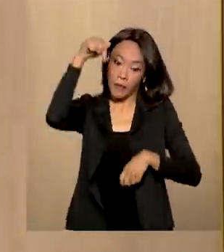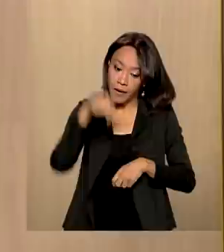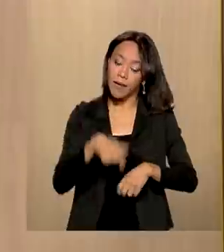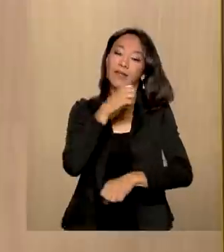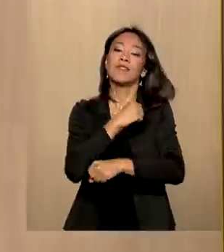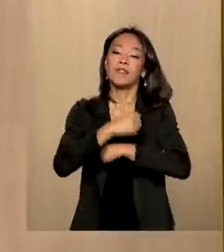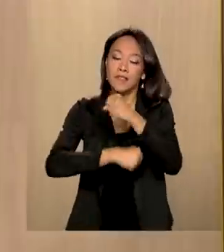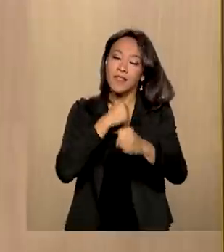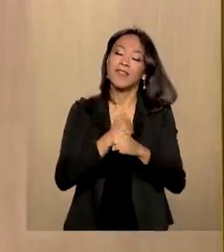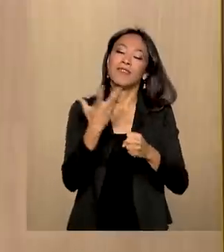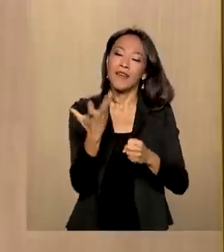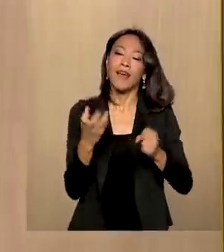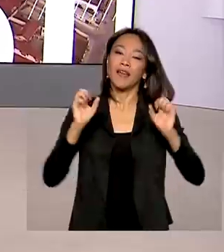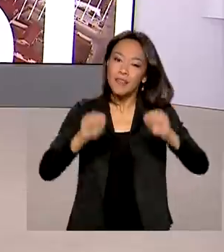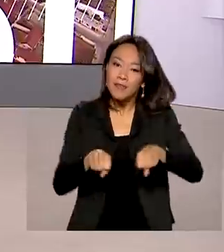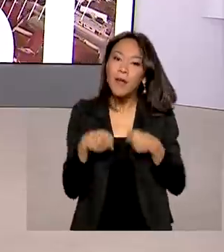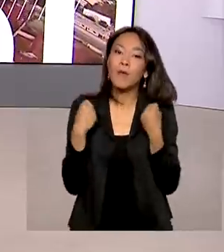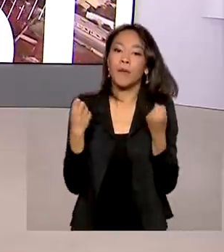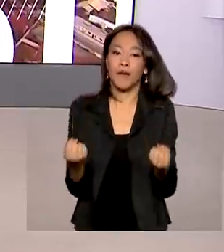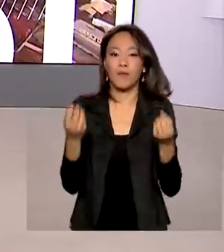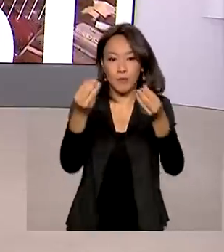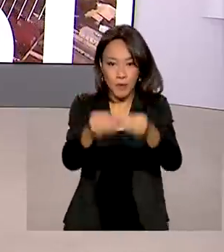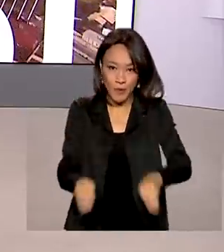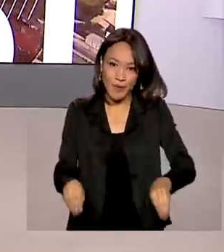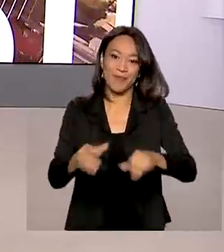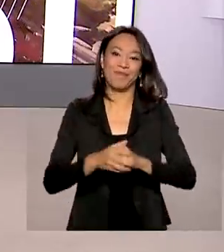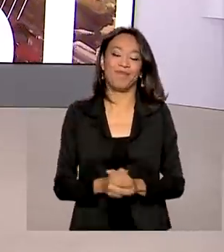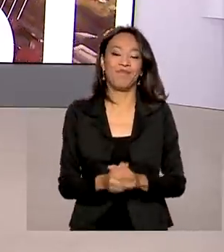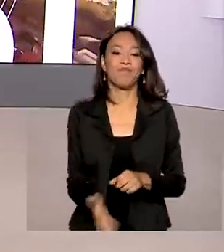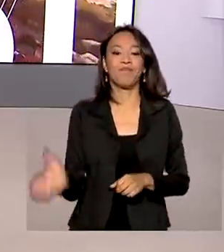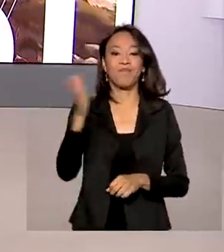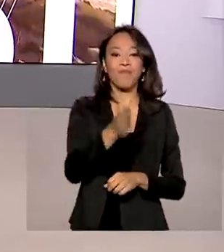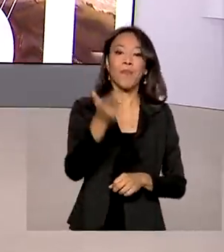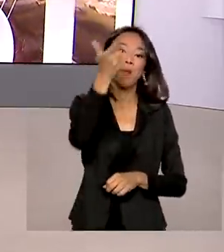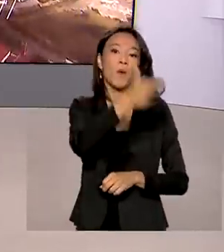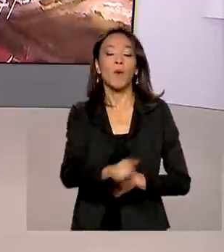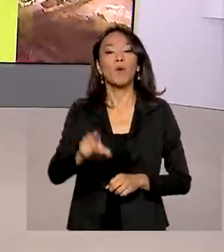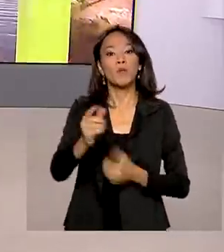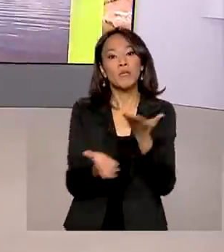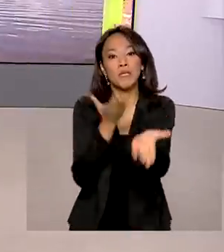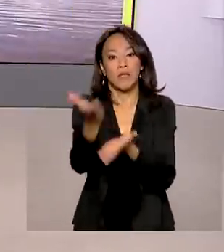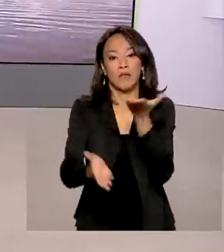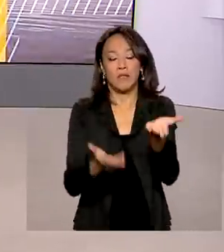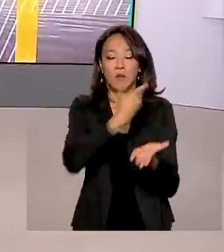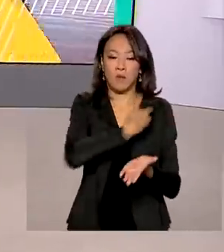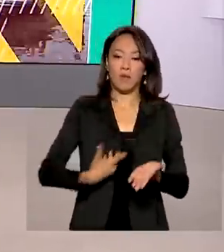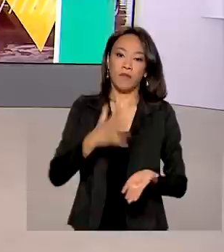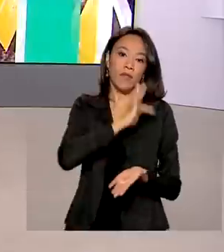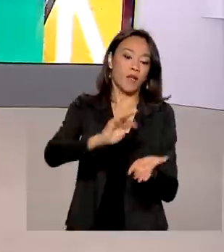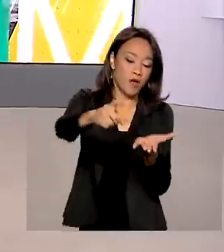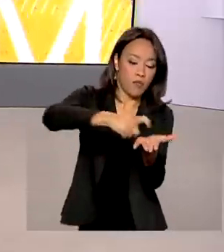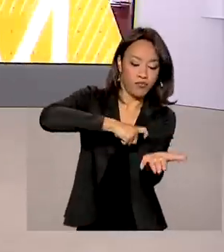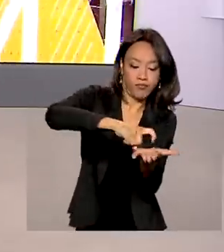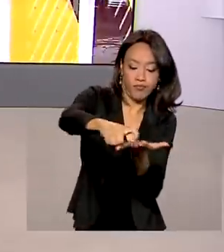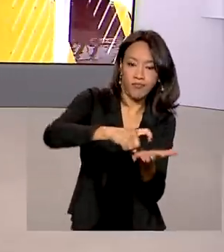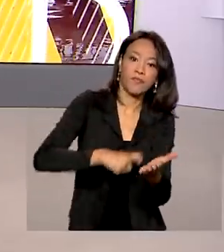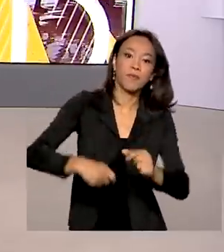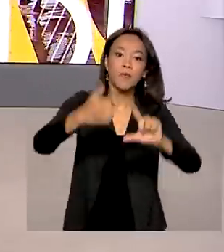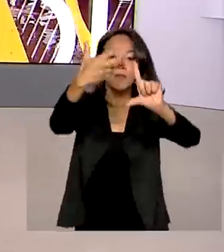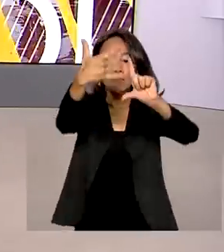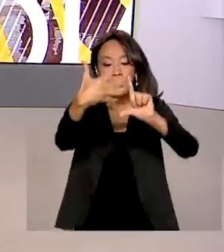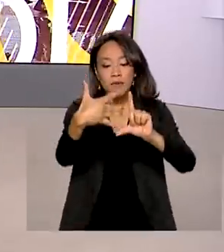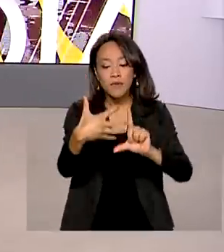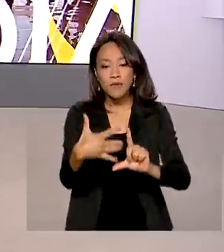espera se recuperar prejuízo do ano passado e olha mais um serviço do governo federal foi digitalizado com a plataforma de